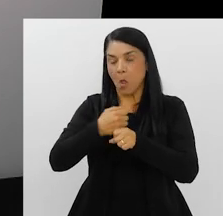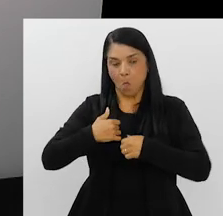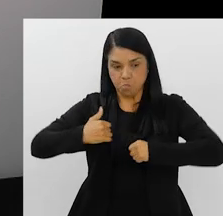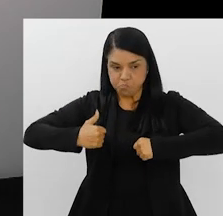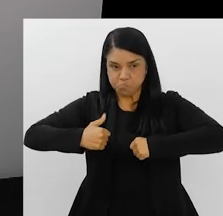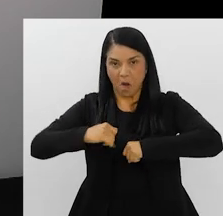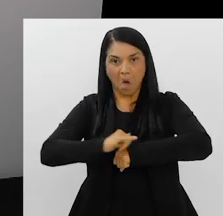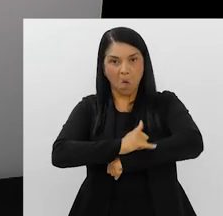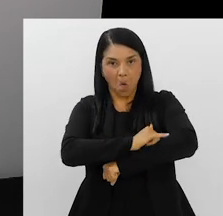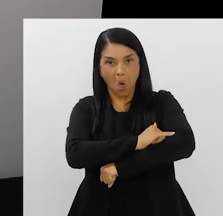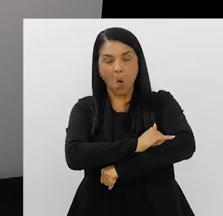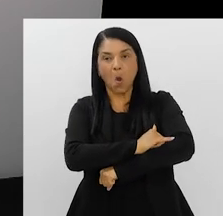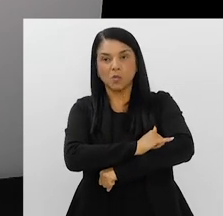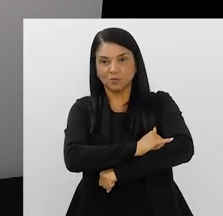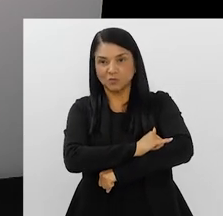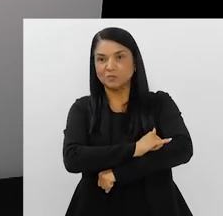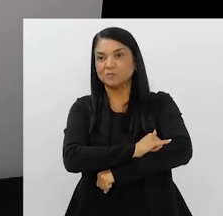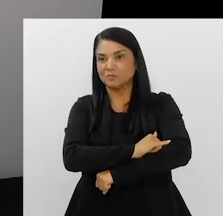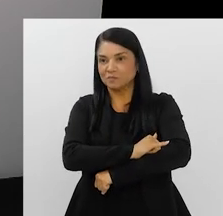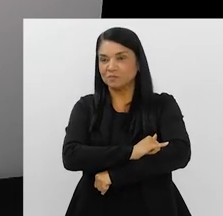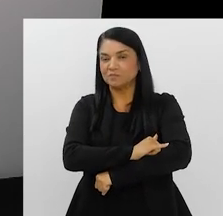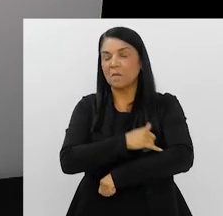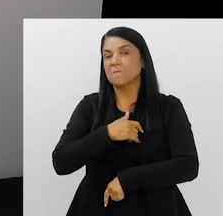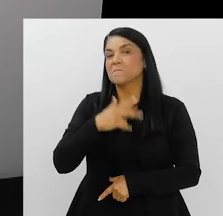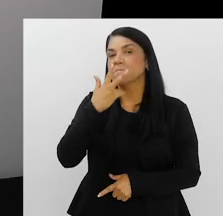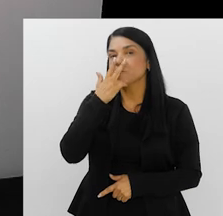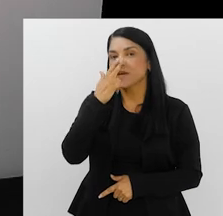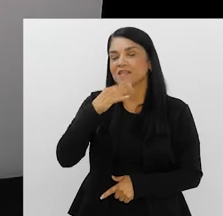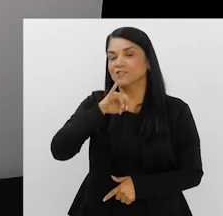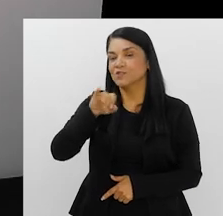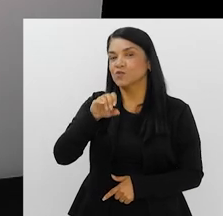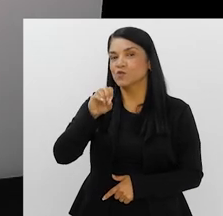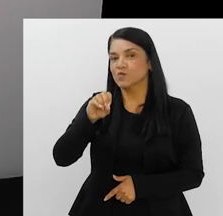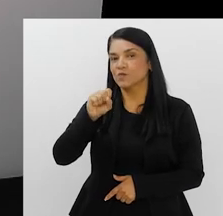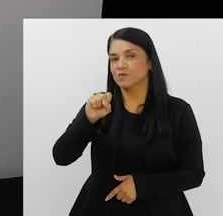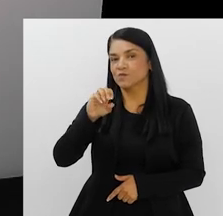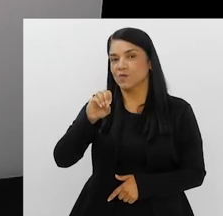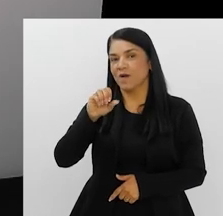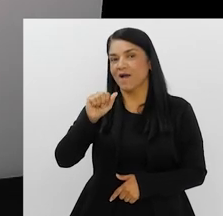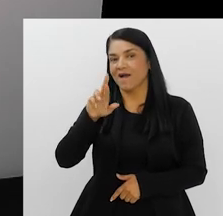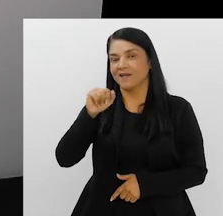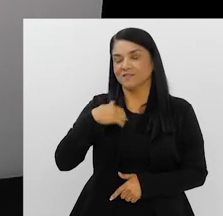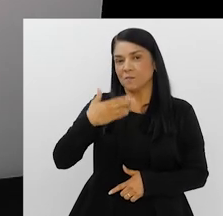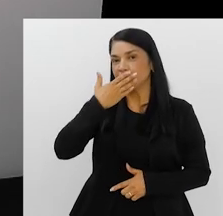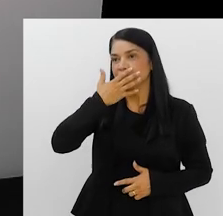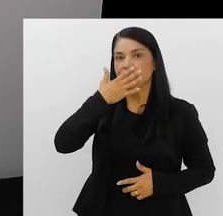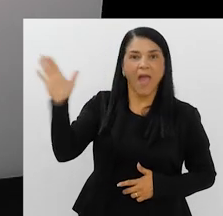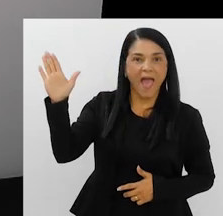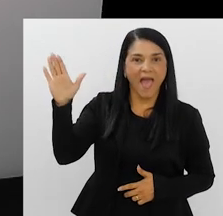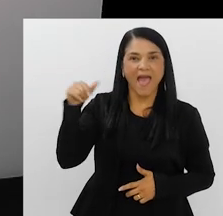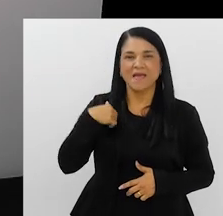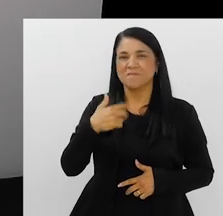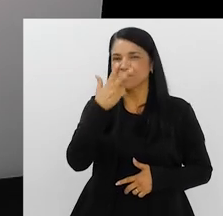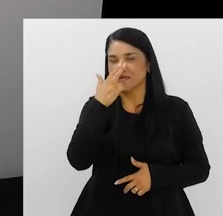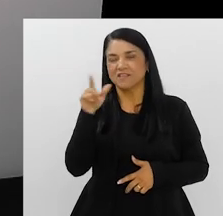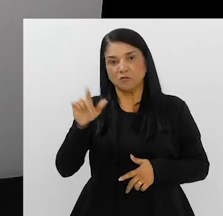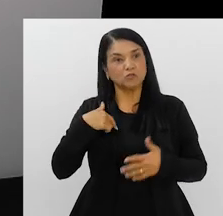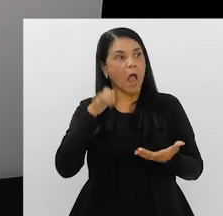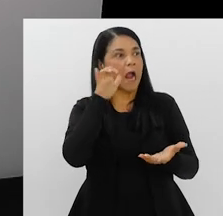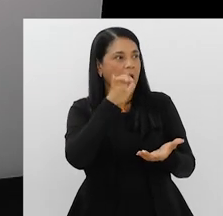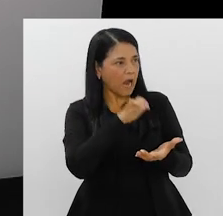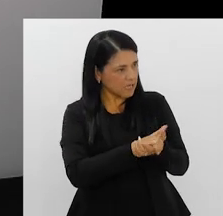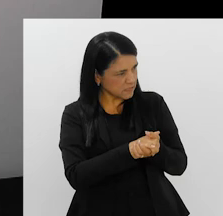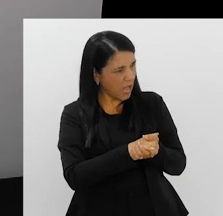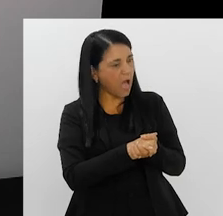Márcio. Mas eu tô parecendo o Jô Soares do samba. Era o Jô Soares do samba. O Renato já era casado, já estava casado